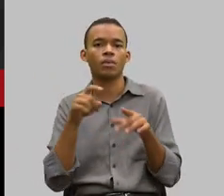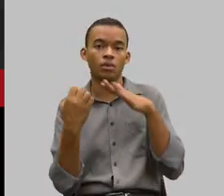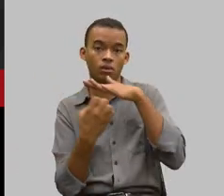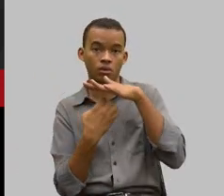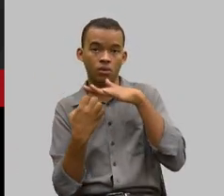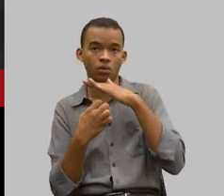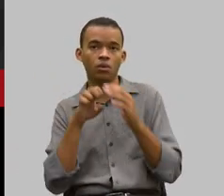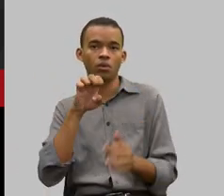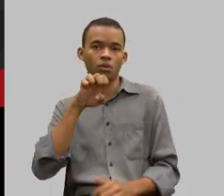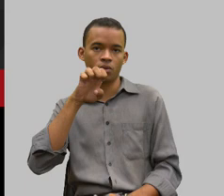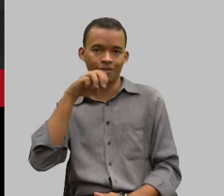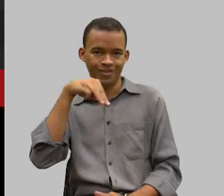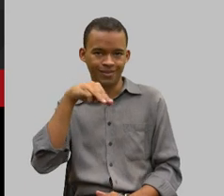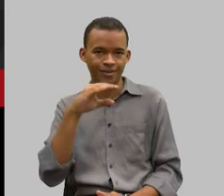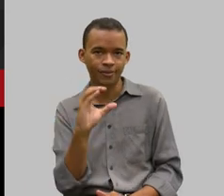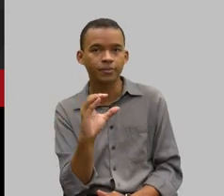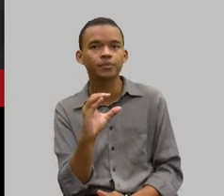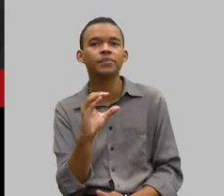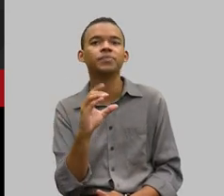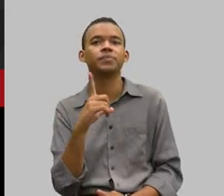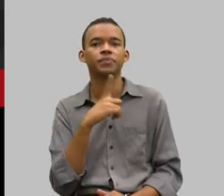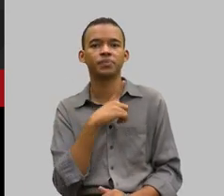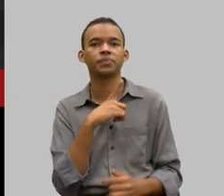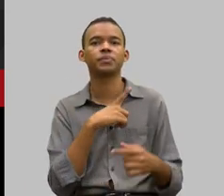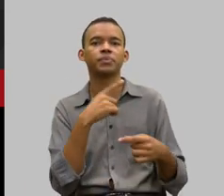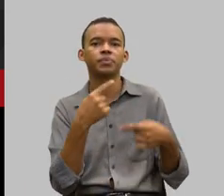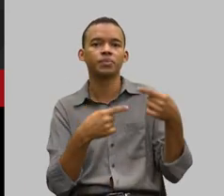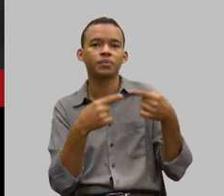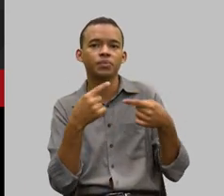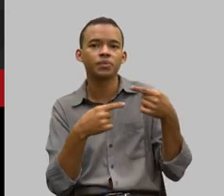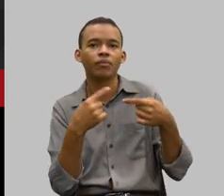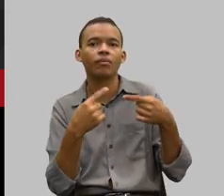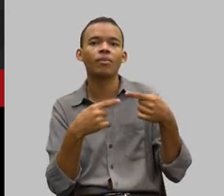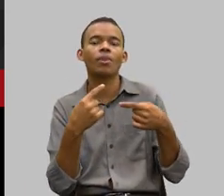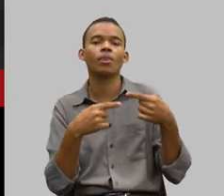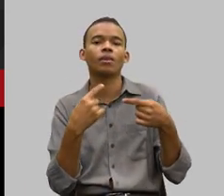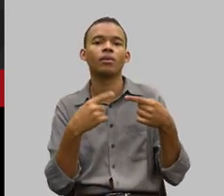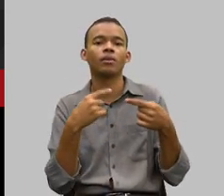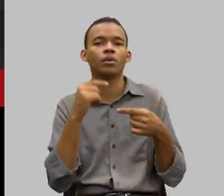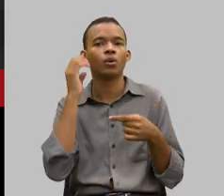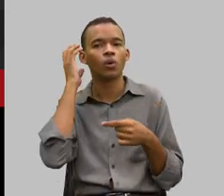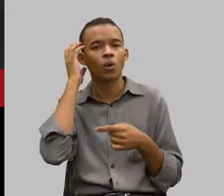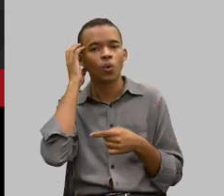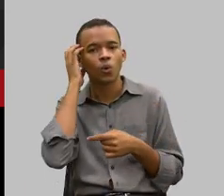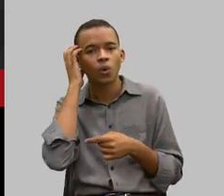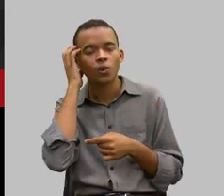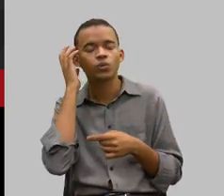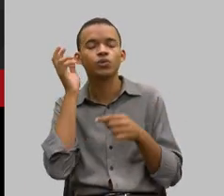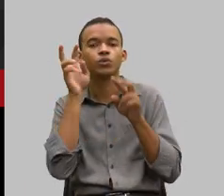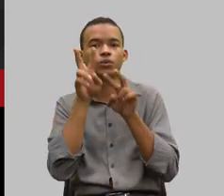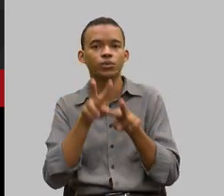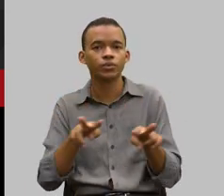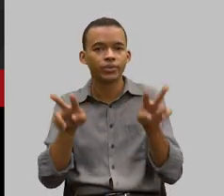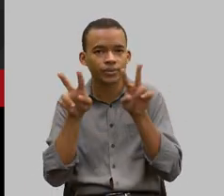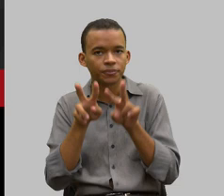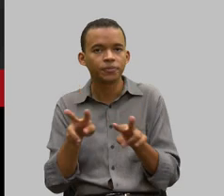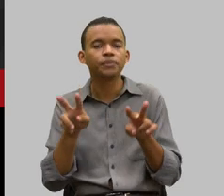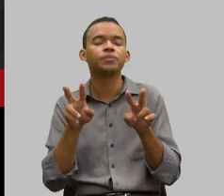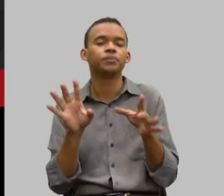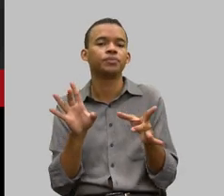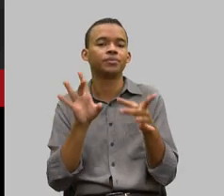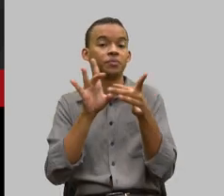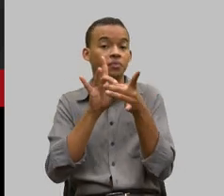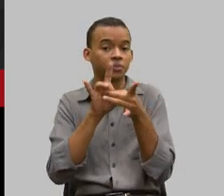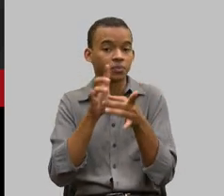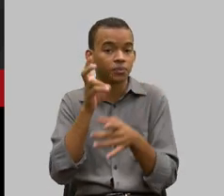audiovisual Esse é um assunto que a gente tá conectado aí com principalmente com a cultura e o turismo com a cultura né no caso que é as